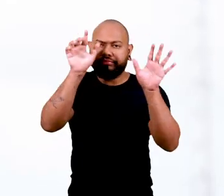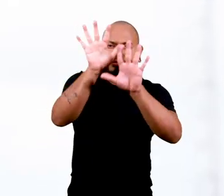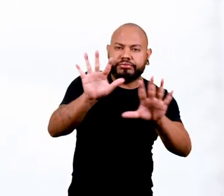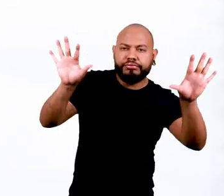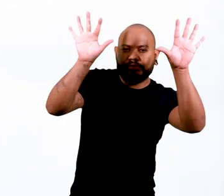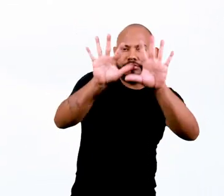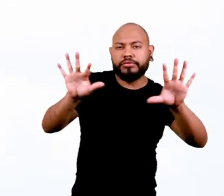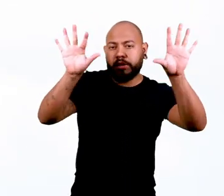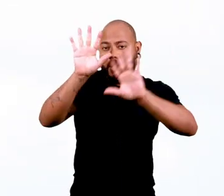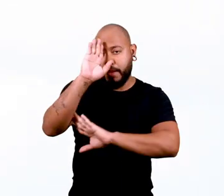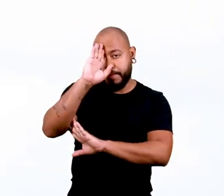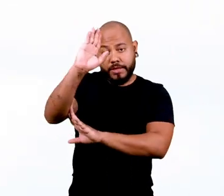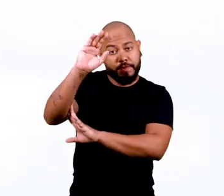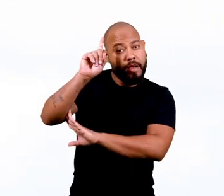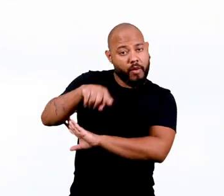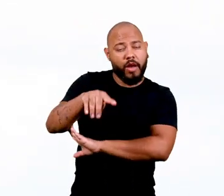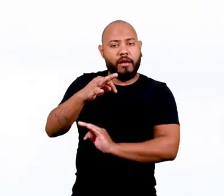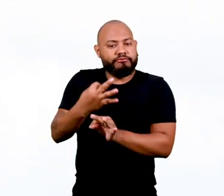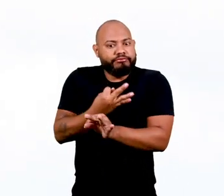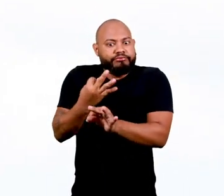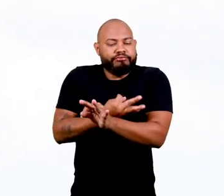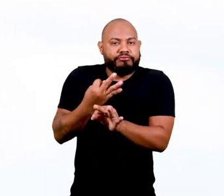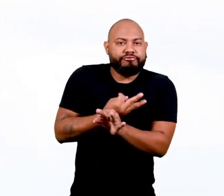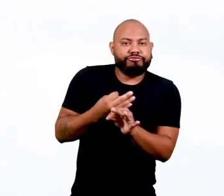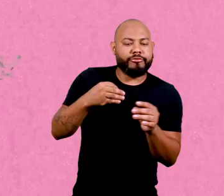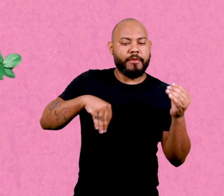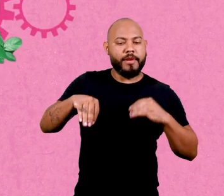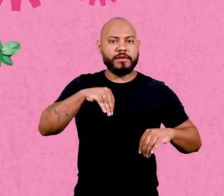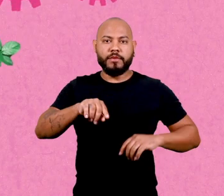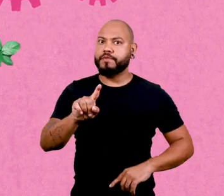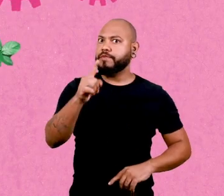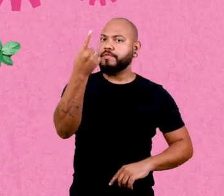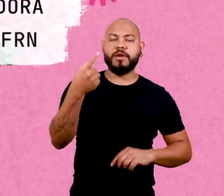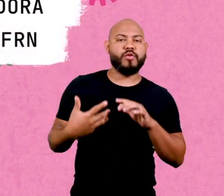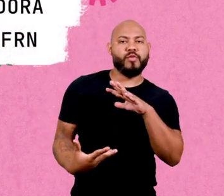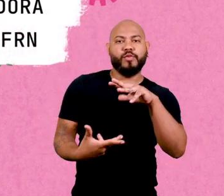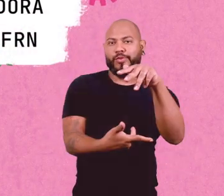como a depressão resistente ao tratamento. Foi o primeiro no mundo.